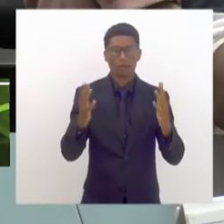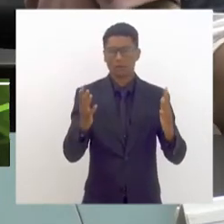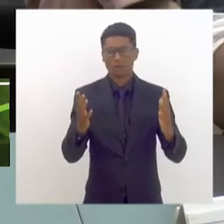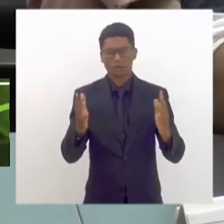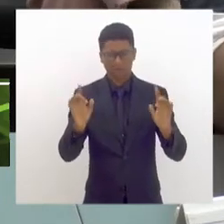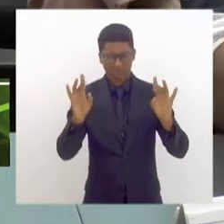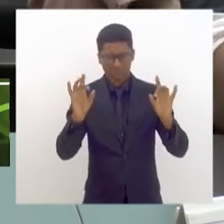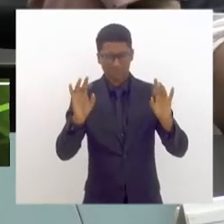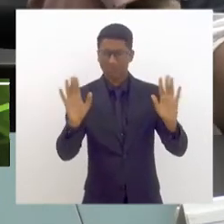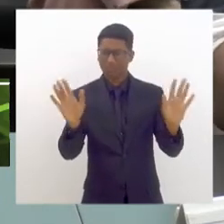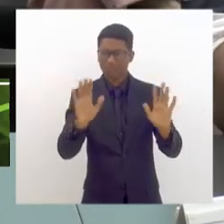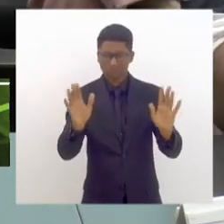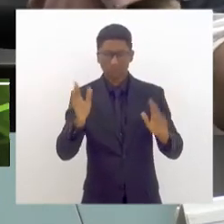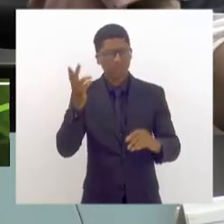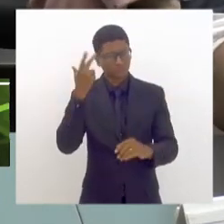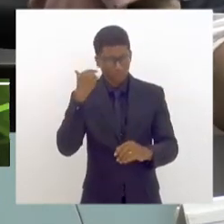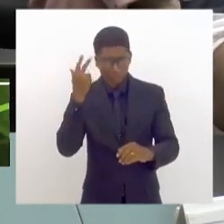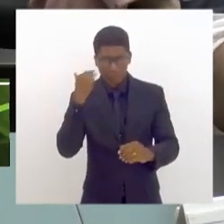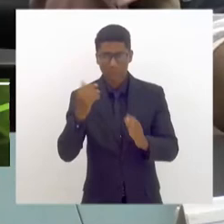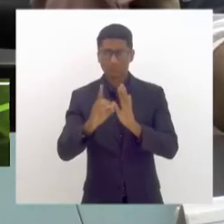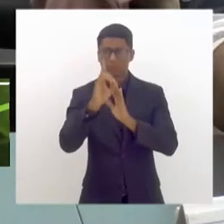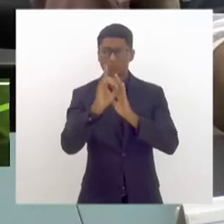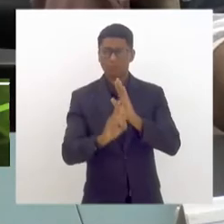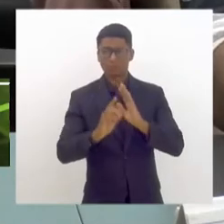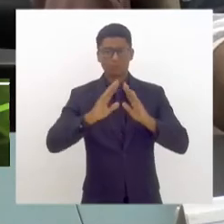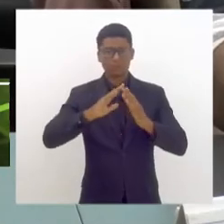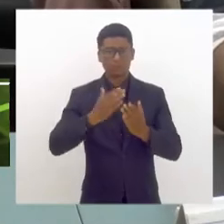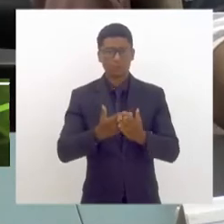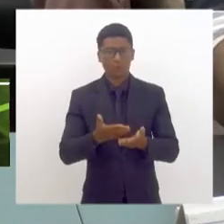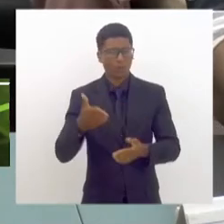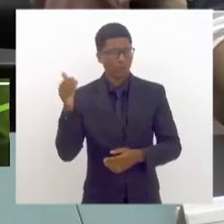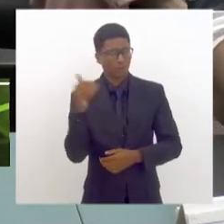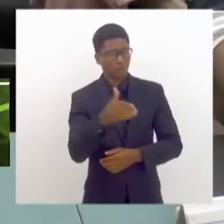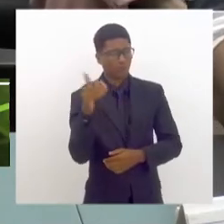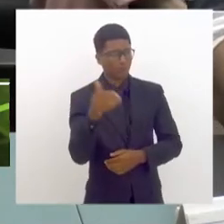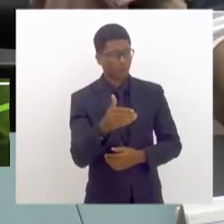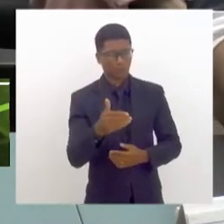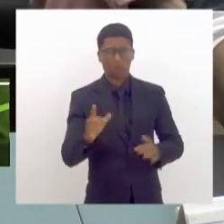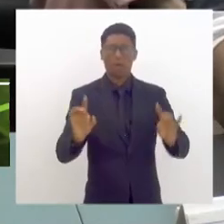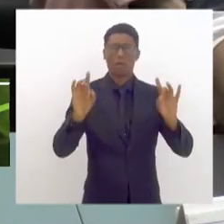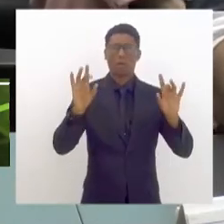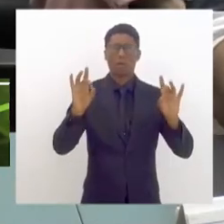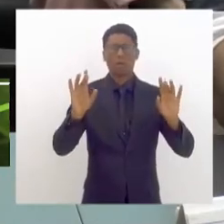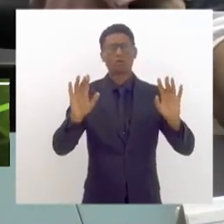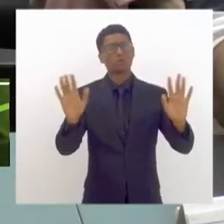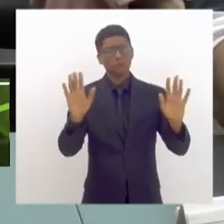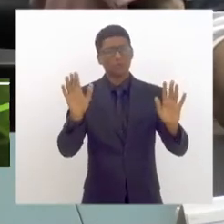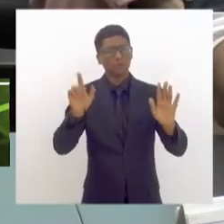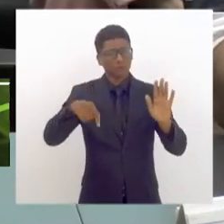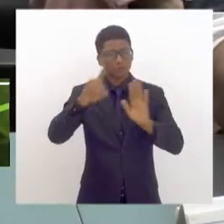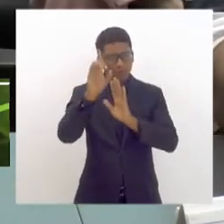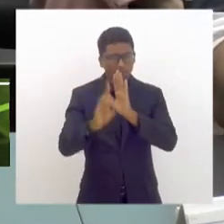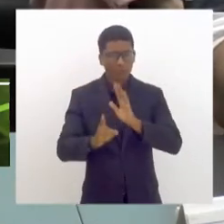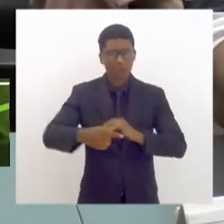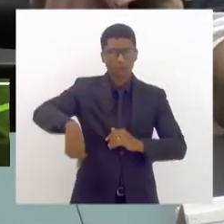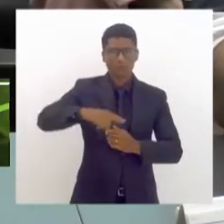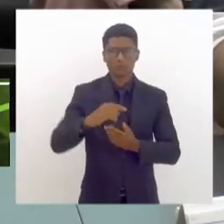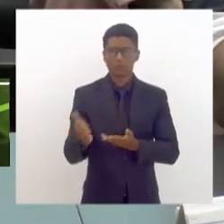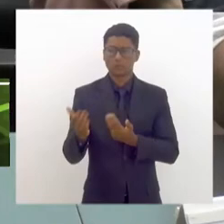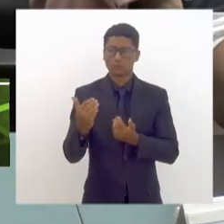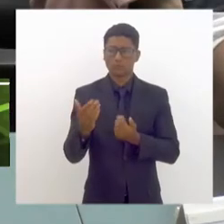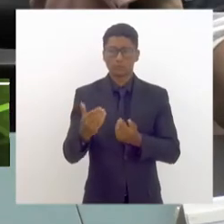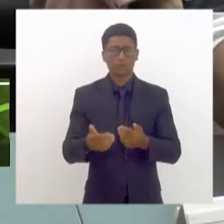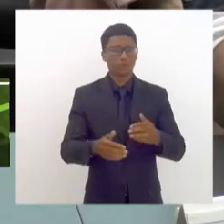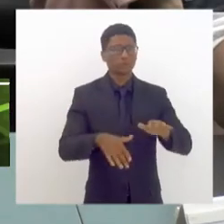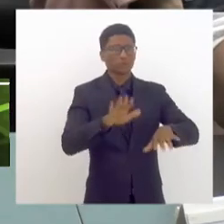coisas. Que é um privilégio hoje estar dentro de uma escola. Não é um privilégio. É o nosso direito, quanto estudante, quanto jovem, sendo negado a todo